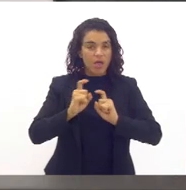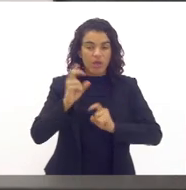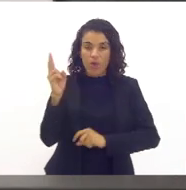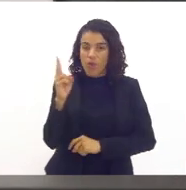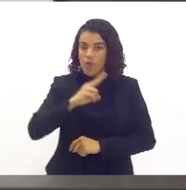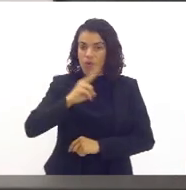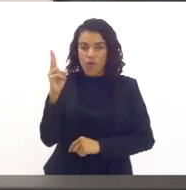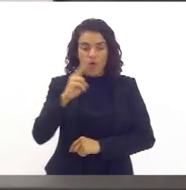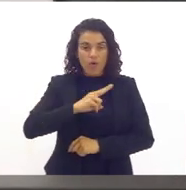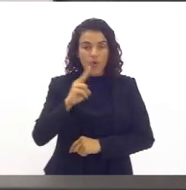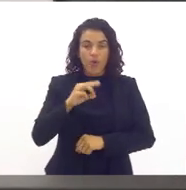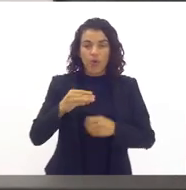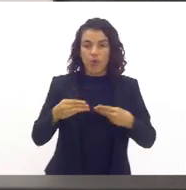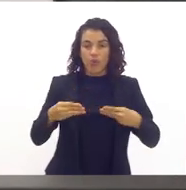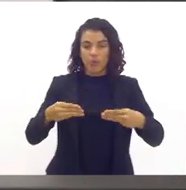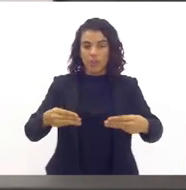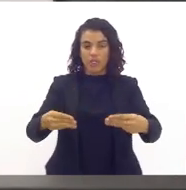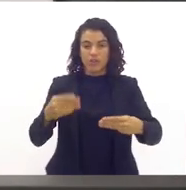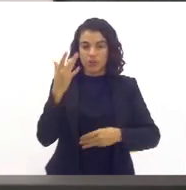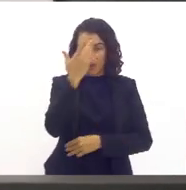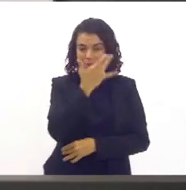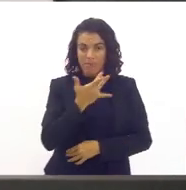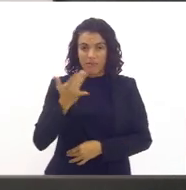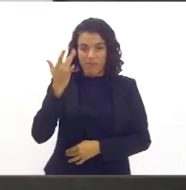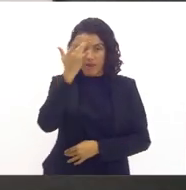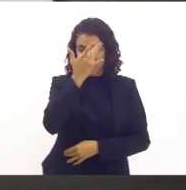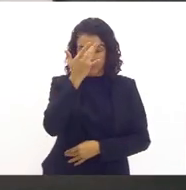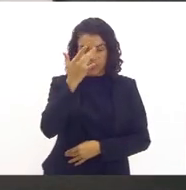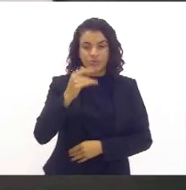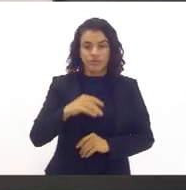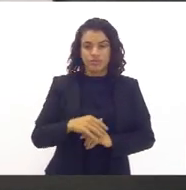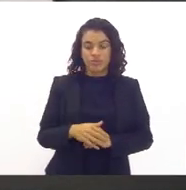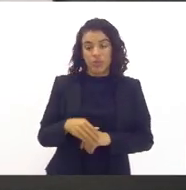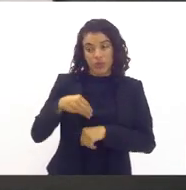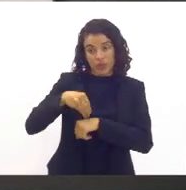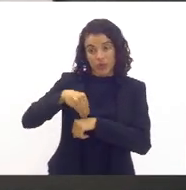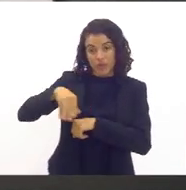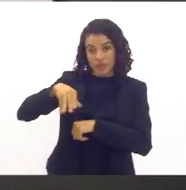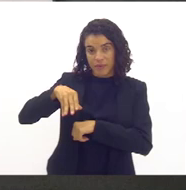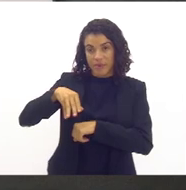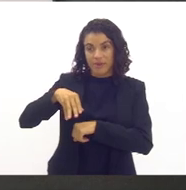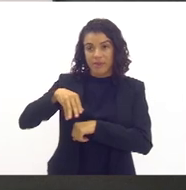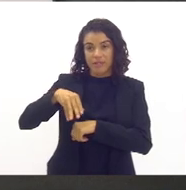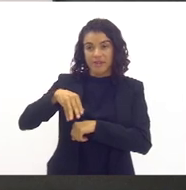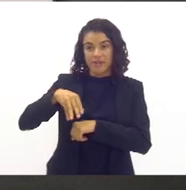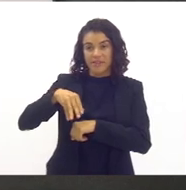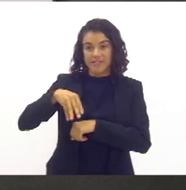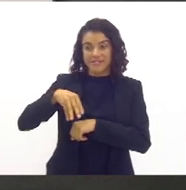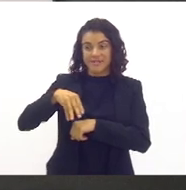extraordinária com o ministro Haddad. E eu disse para ele: